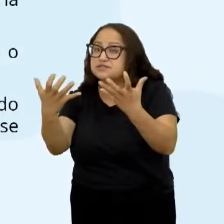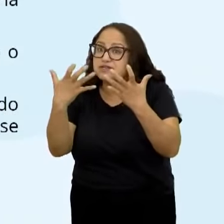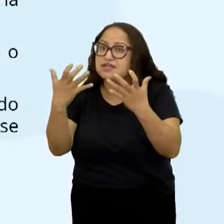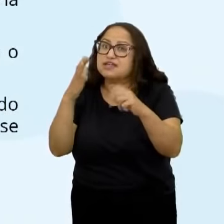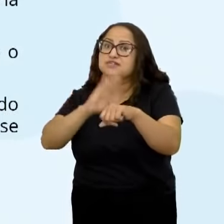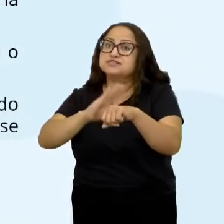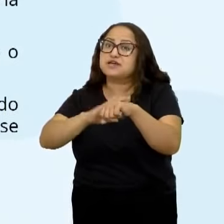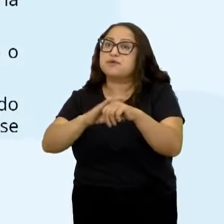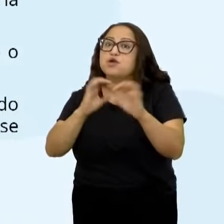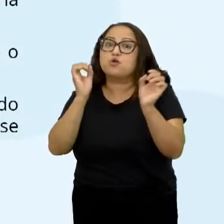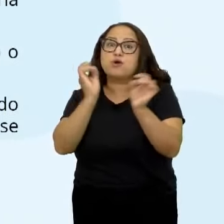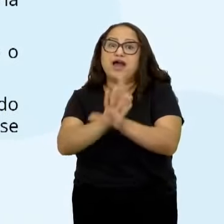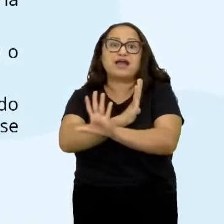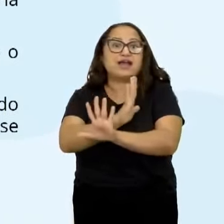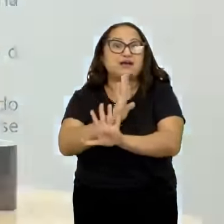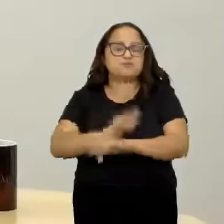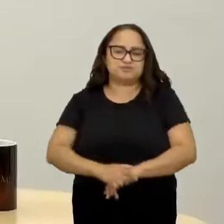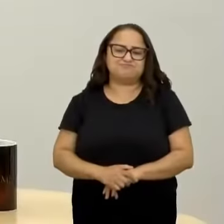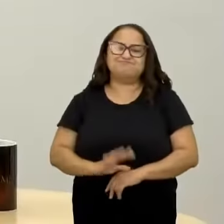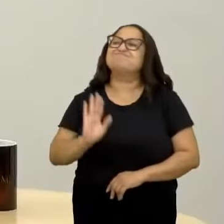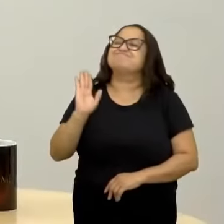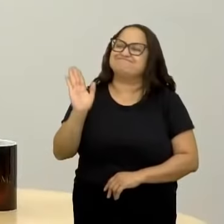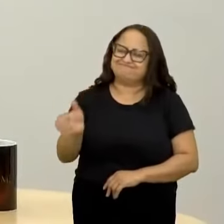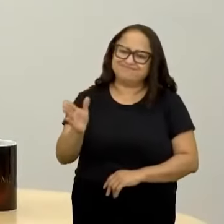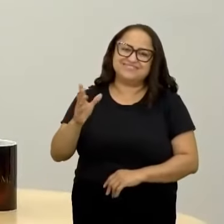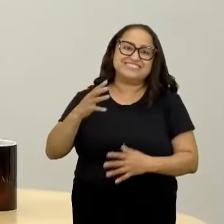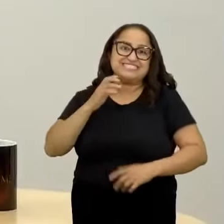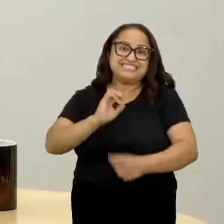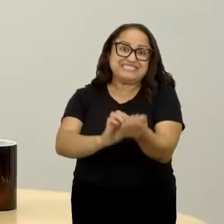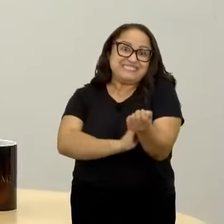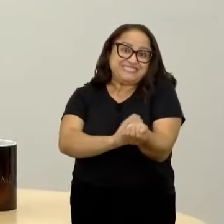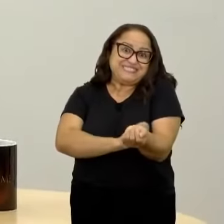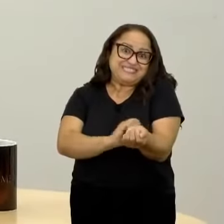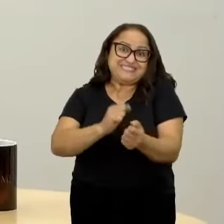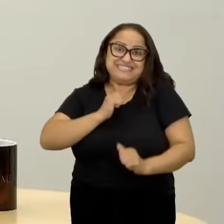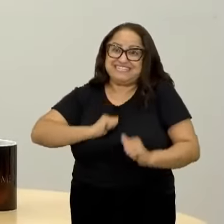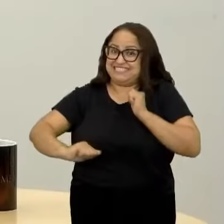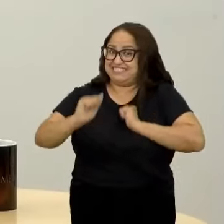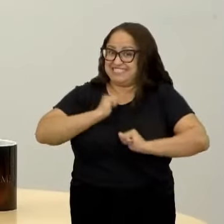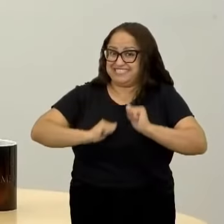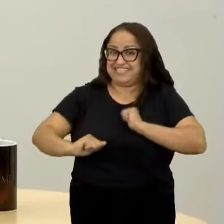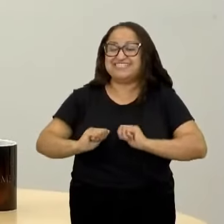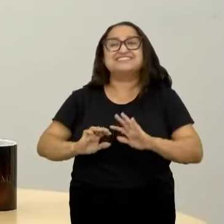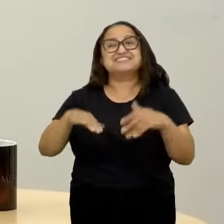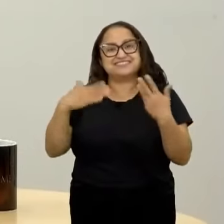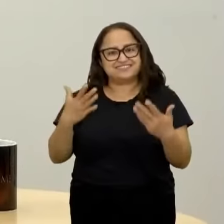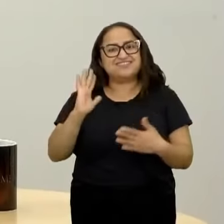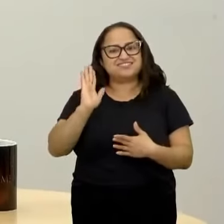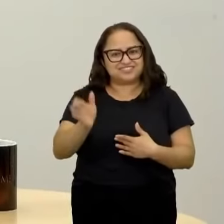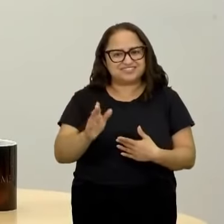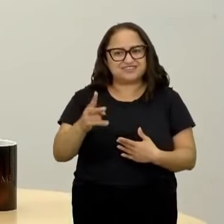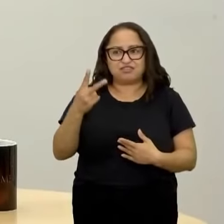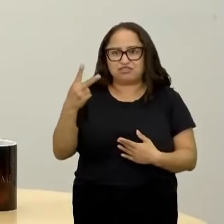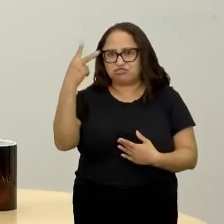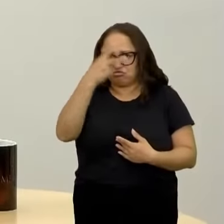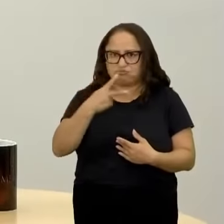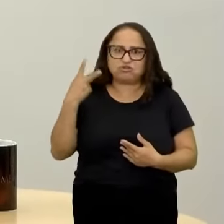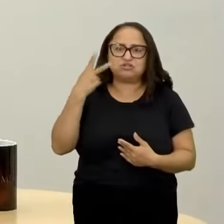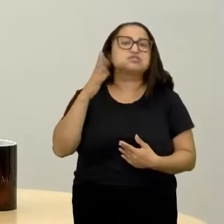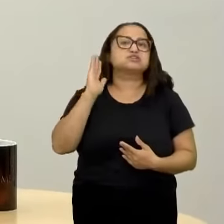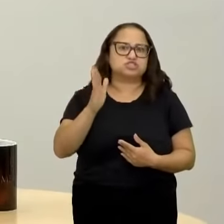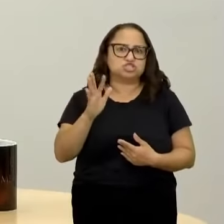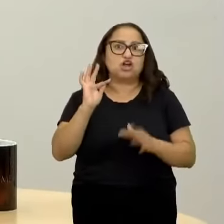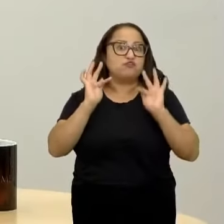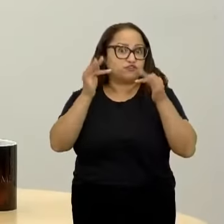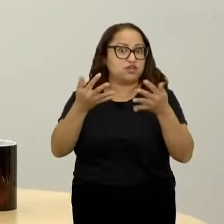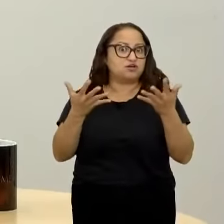como ela se Desenrola aí é aquela coisa da ansiedade né então um filme vá você já sabe que em duas horas ela já vai saber o